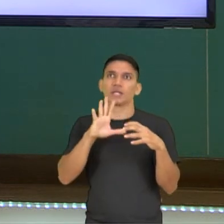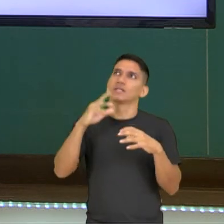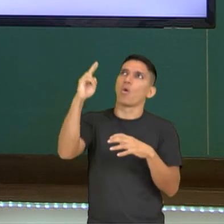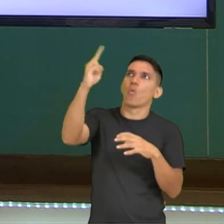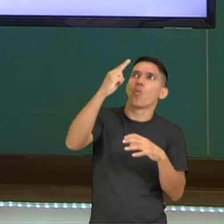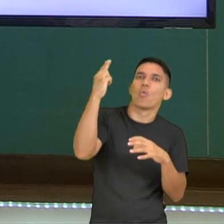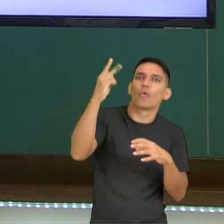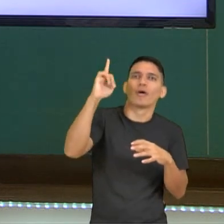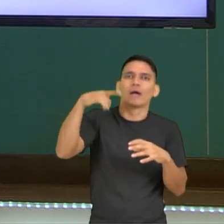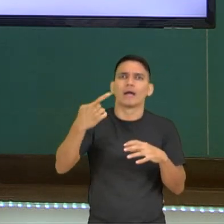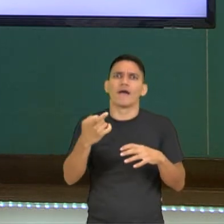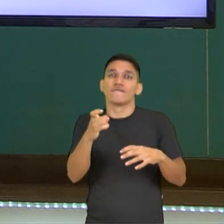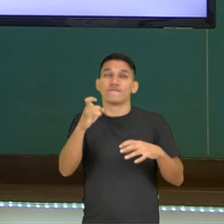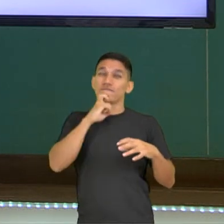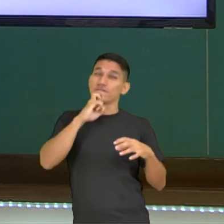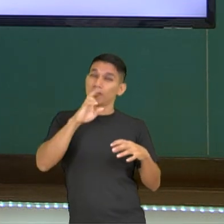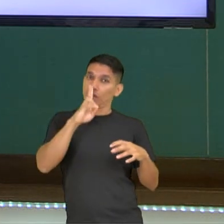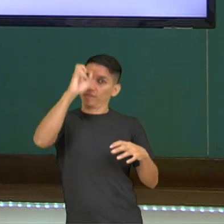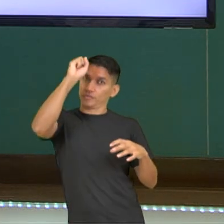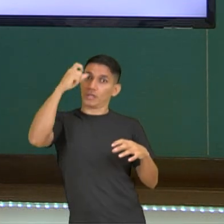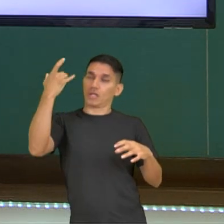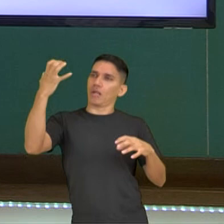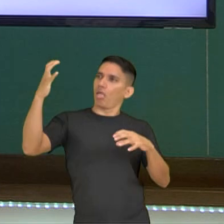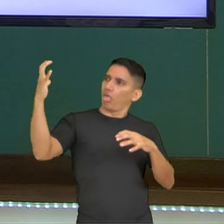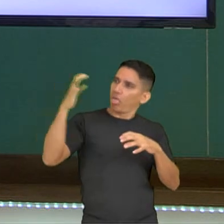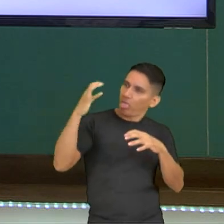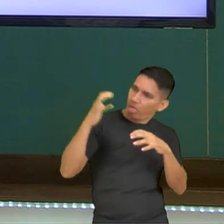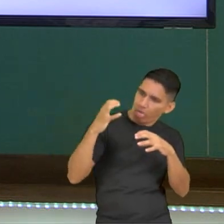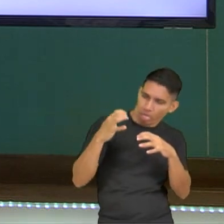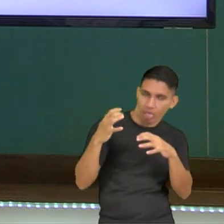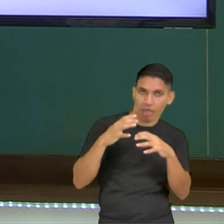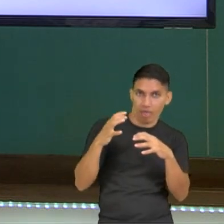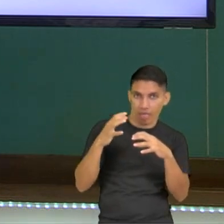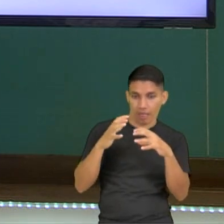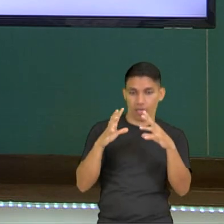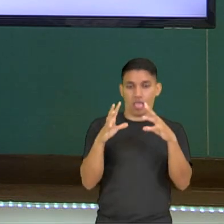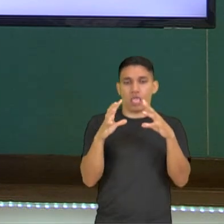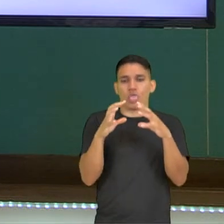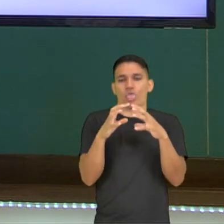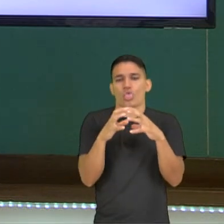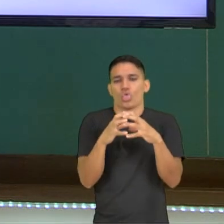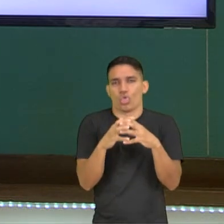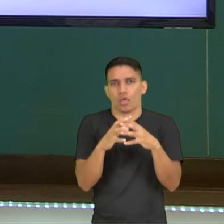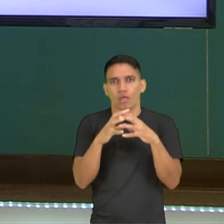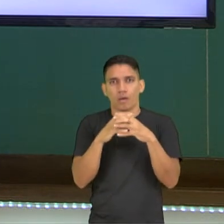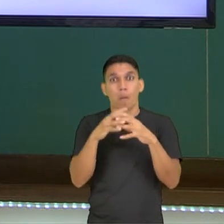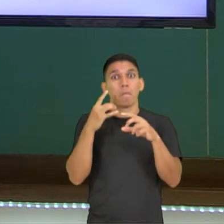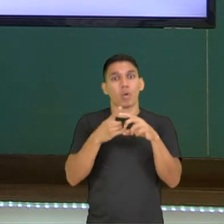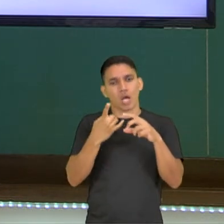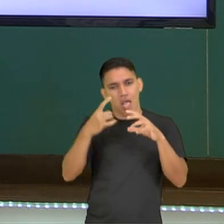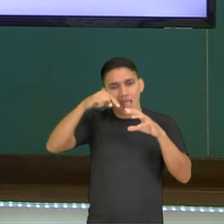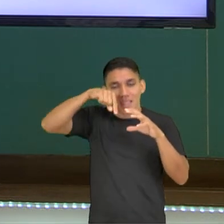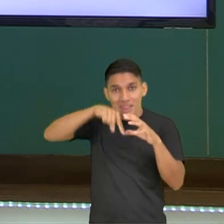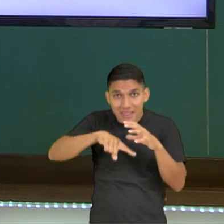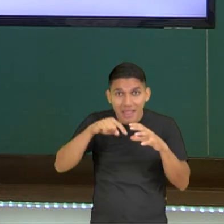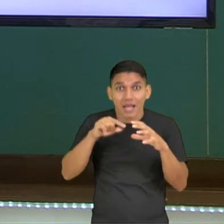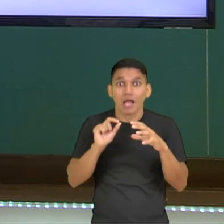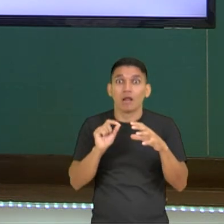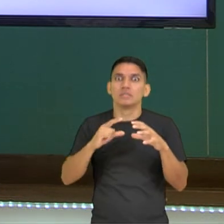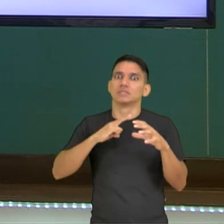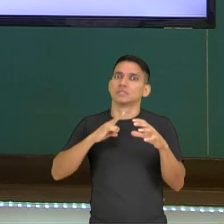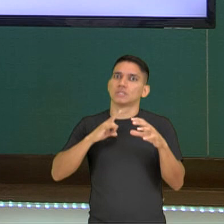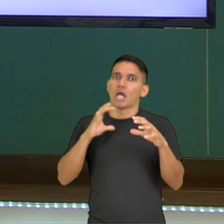tem temperaturas negativas e foi esfriando o nosso planeta de fora para dentro, porque dentro tem uma coisa